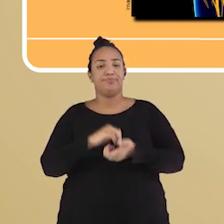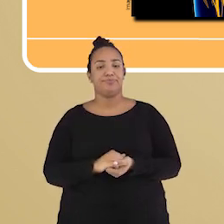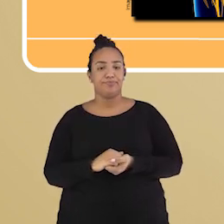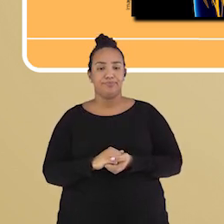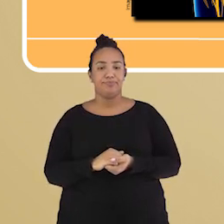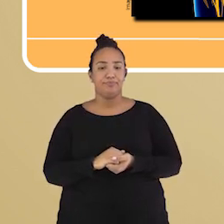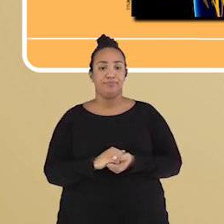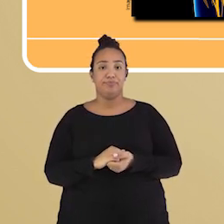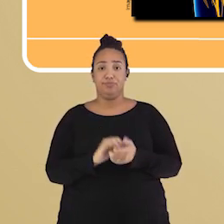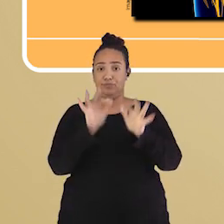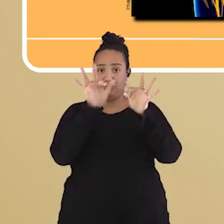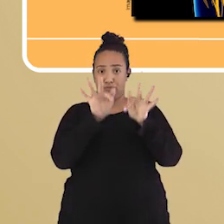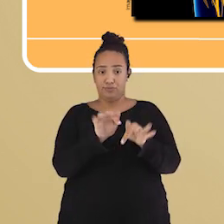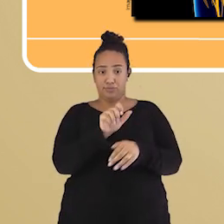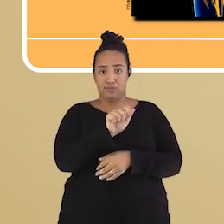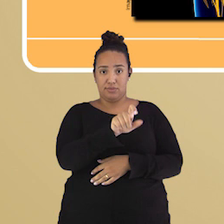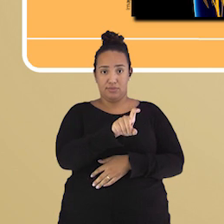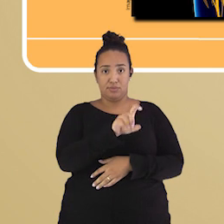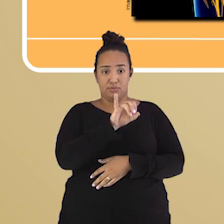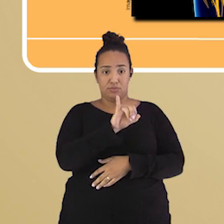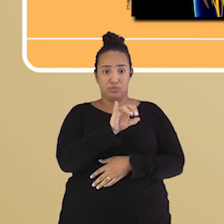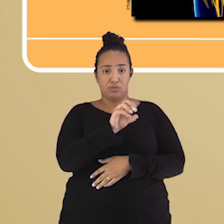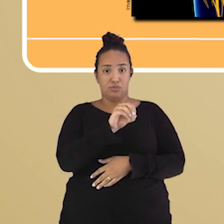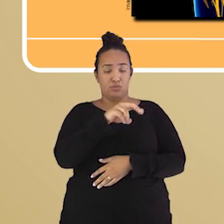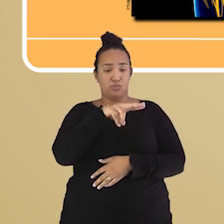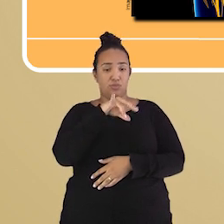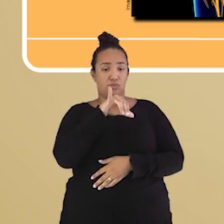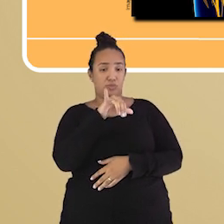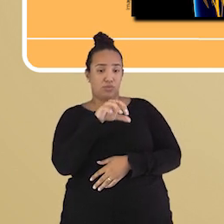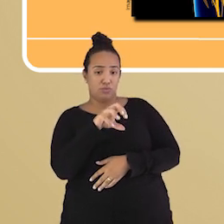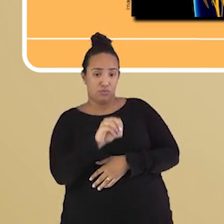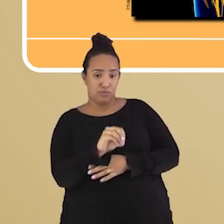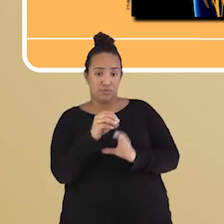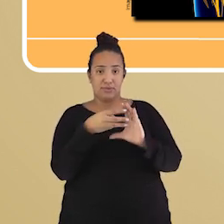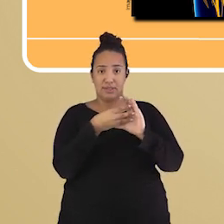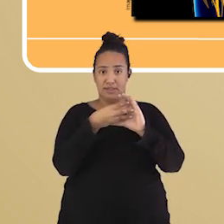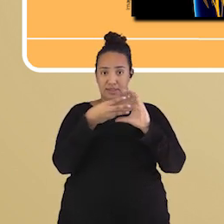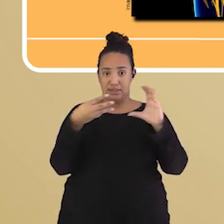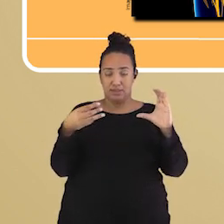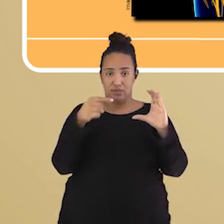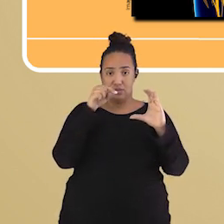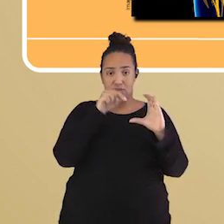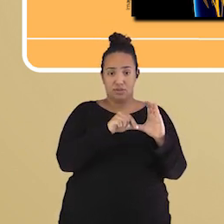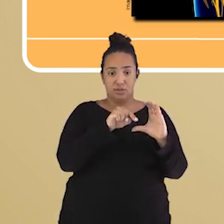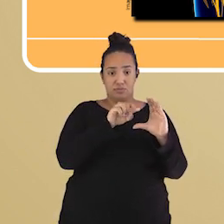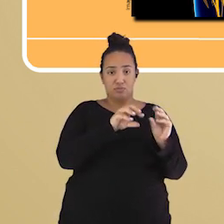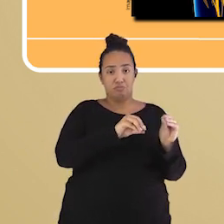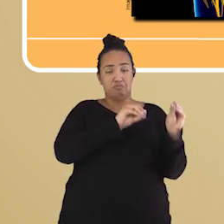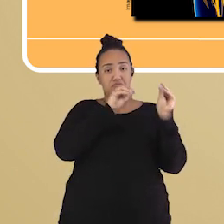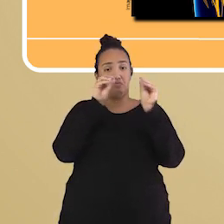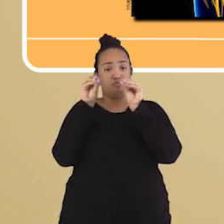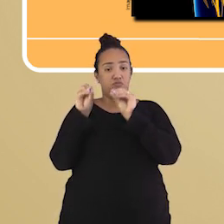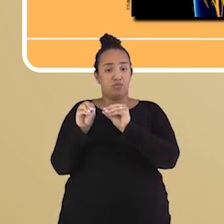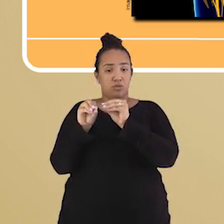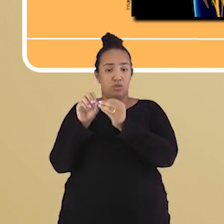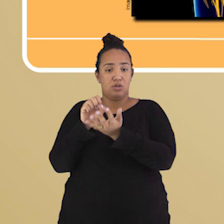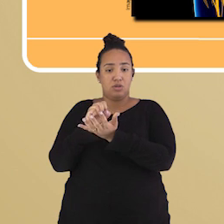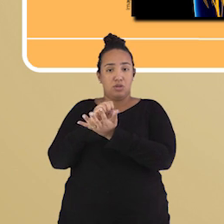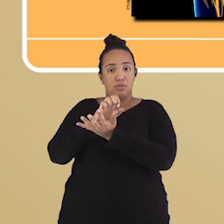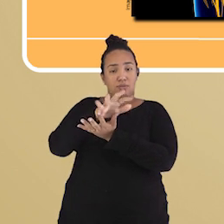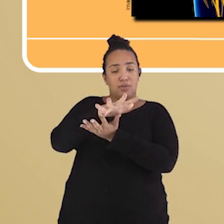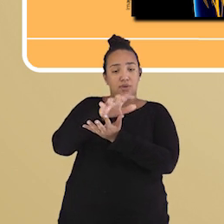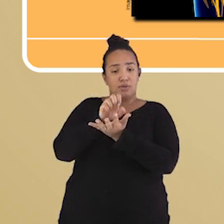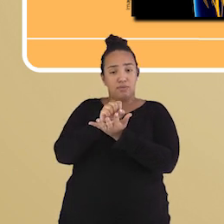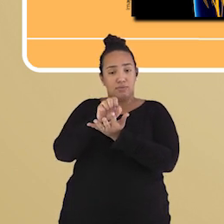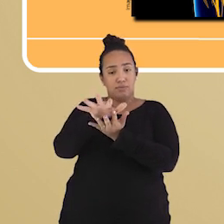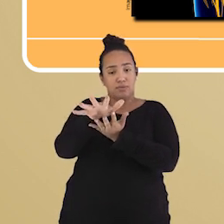Ao final do axônio, o impulso nervoso passa de uma célula nervosa para as